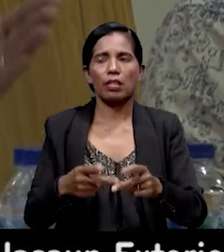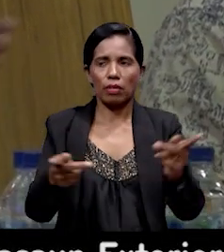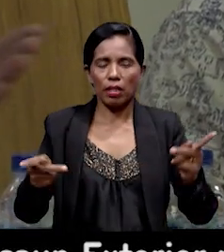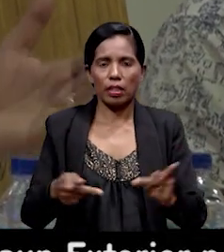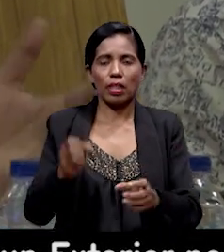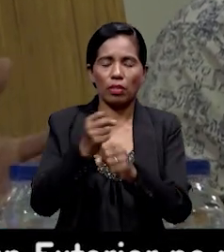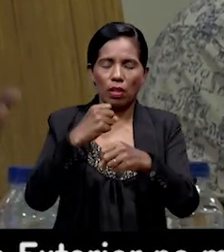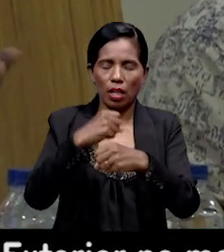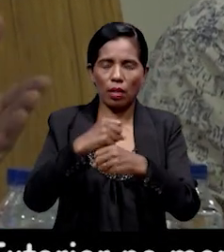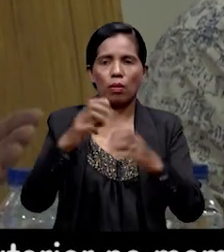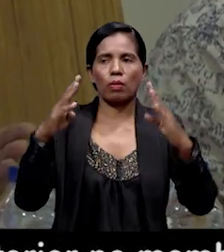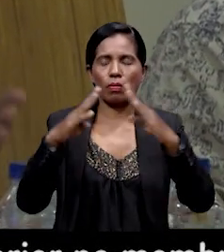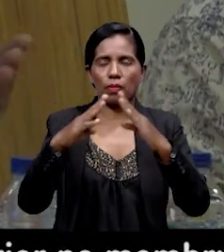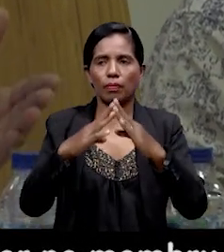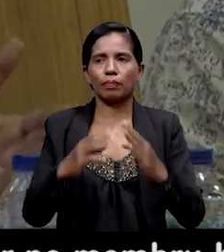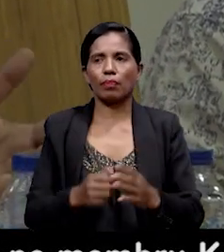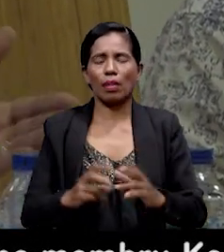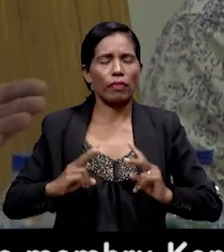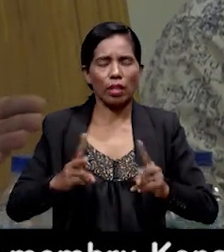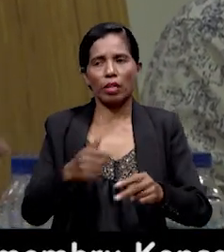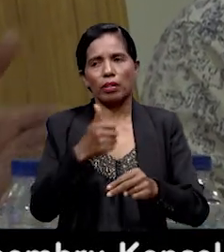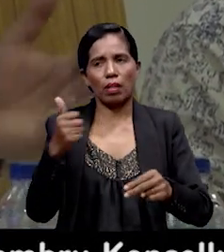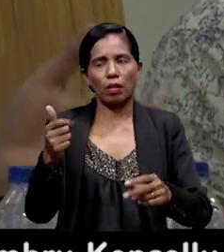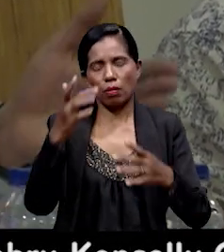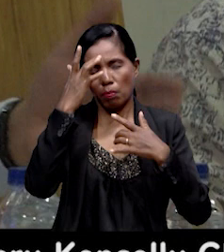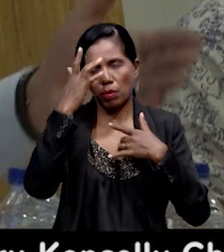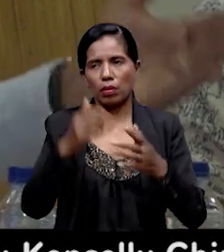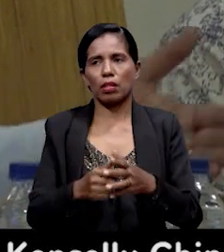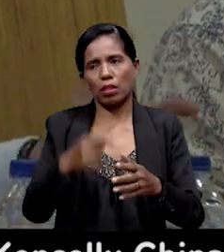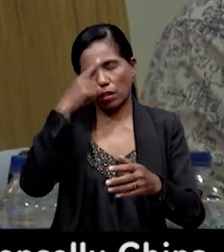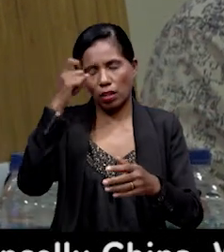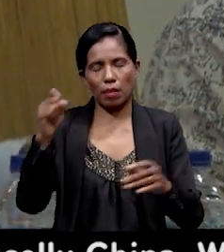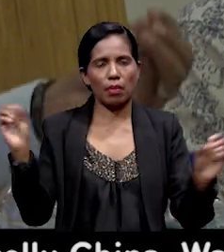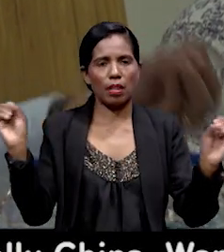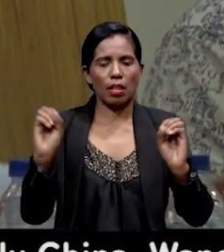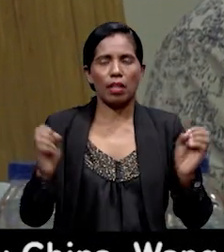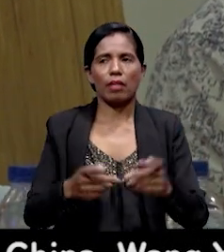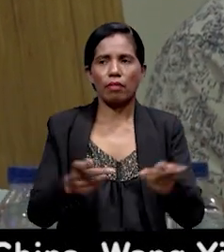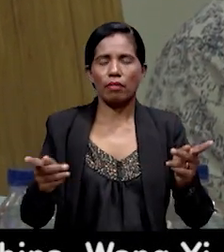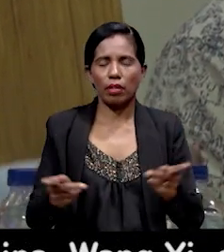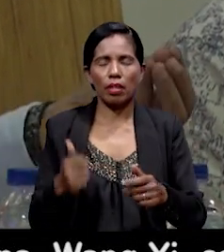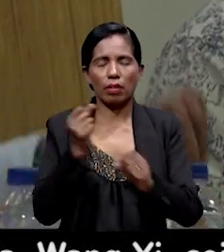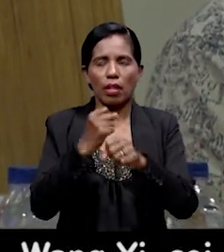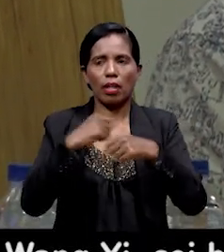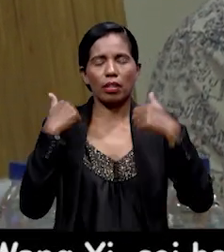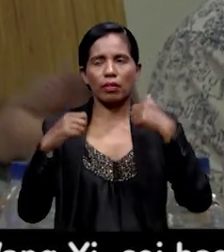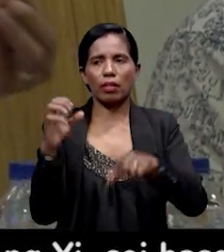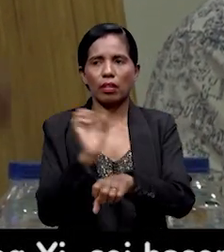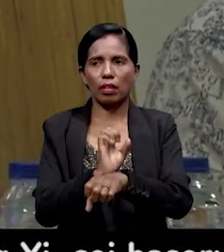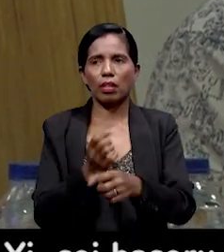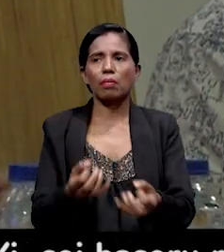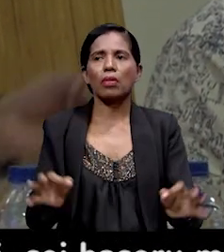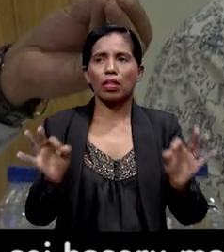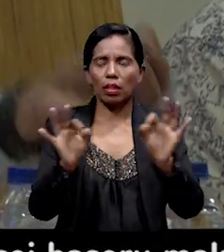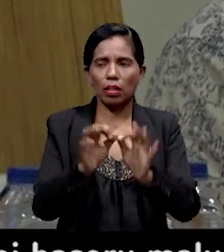Itare ter malu malu, tetaran usmalu, ate moras sama food service semua tamarai, te intai kwa kemeh ni hal wa tibra ekonomiku, important ti luke yang luta